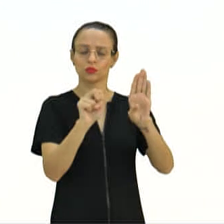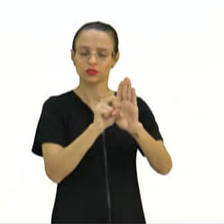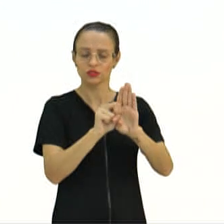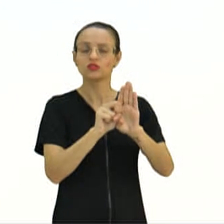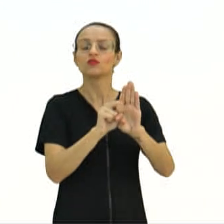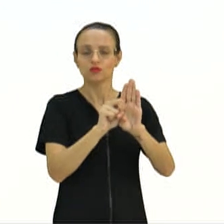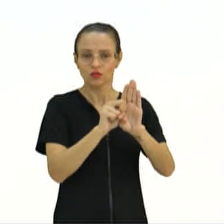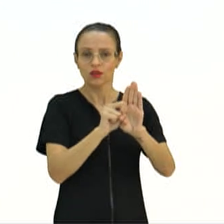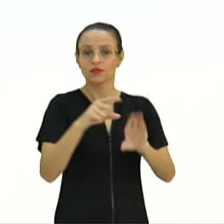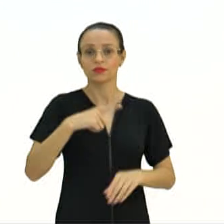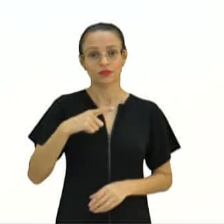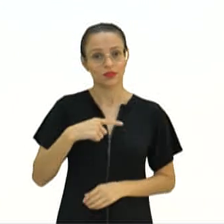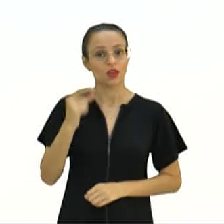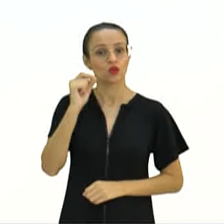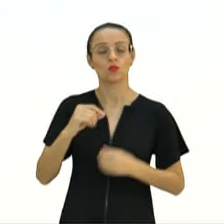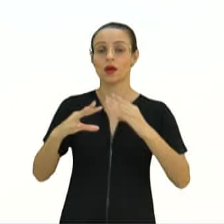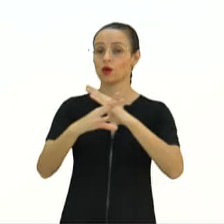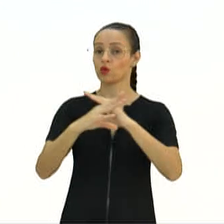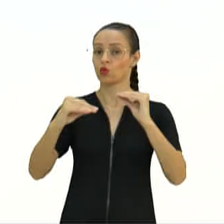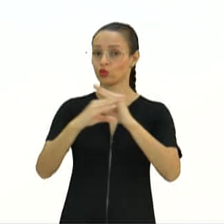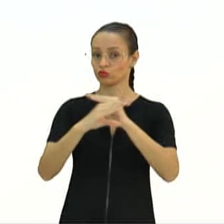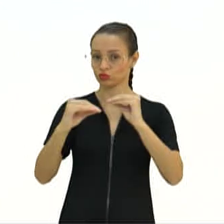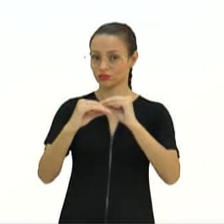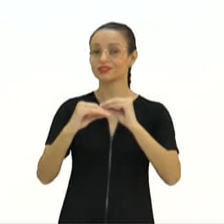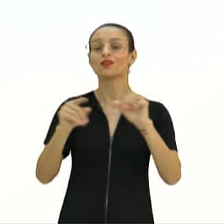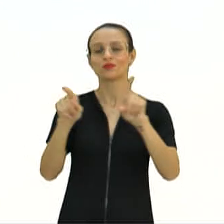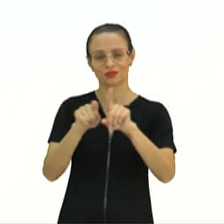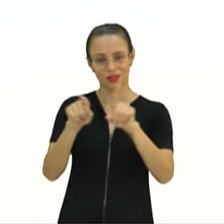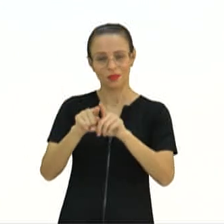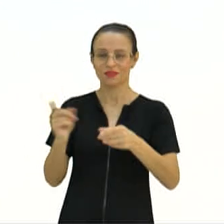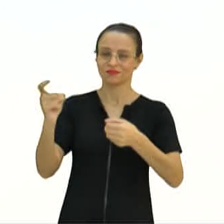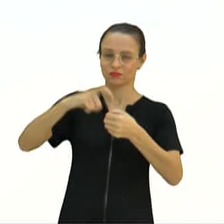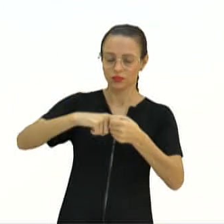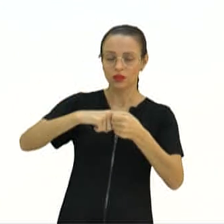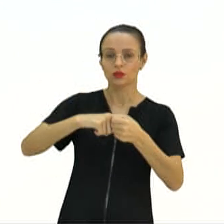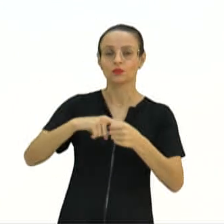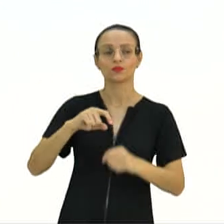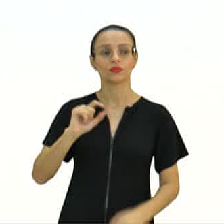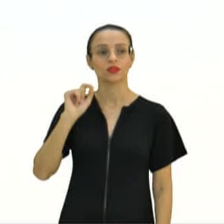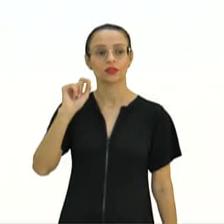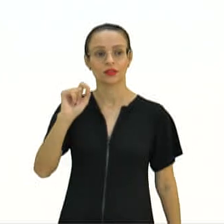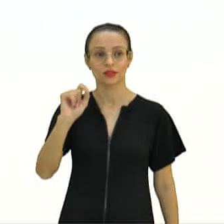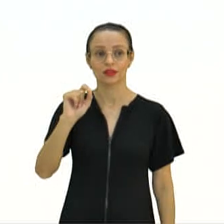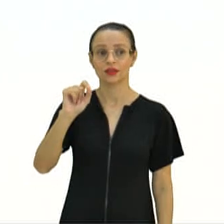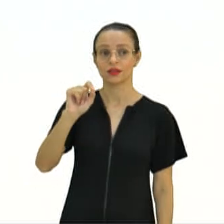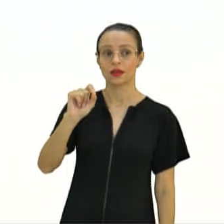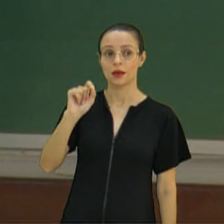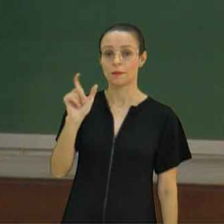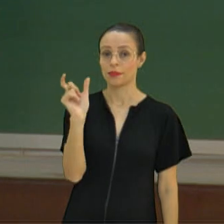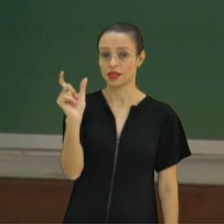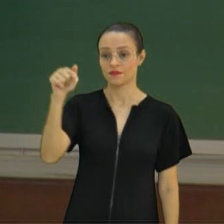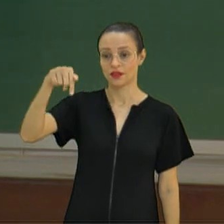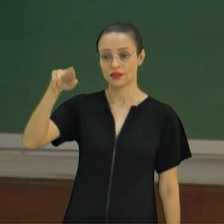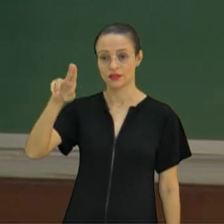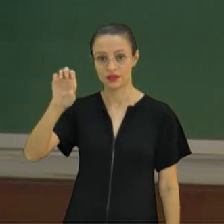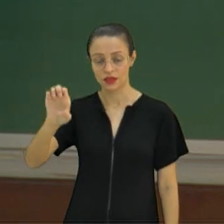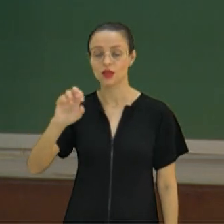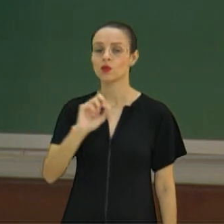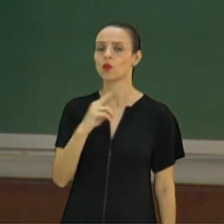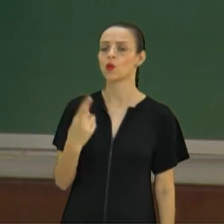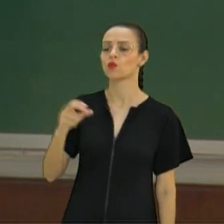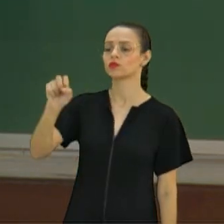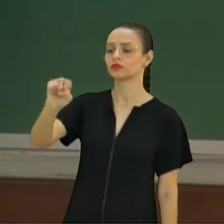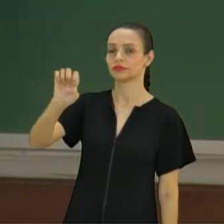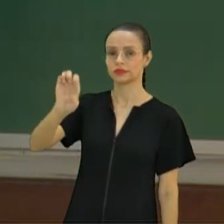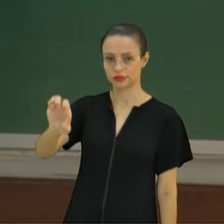introduzida por uma conjunção subordinativa integrante, que ou se. Nesse caso, nós temos a conjunção que unindo as